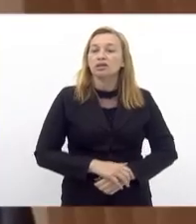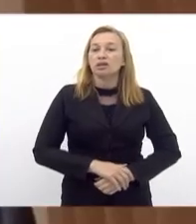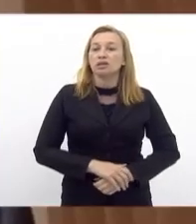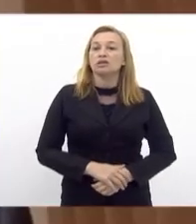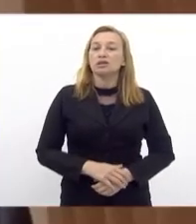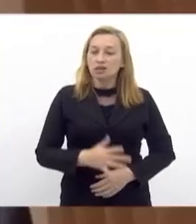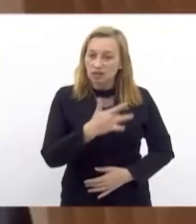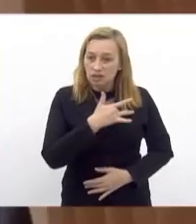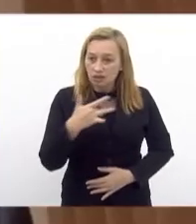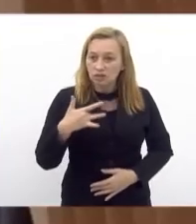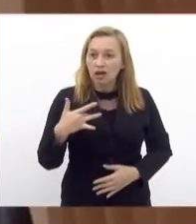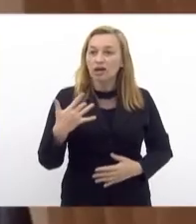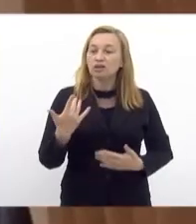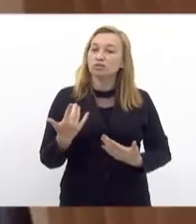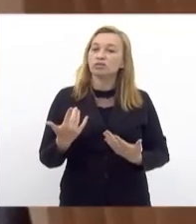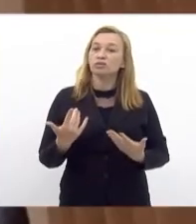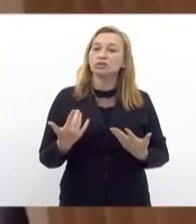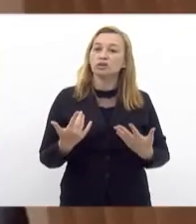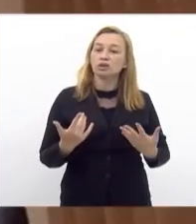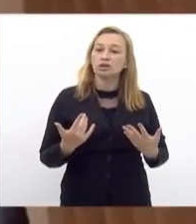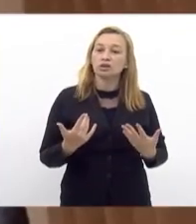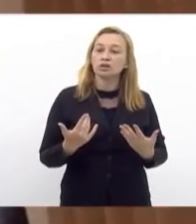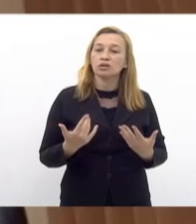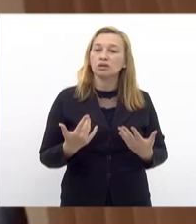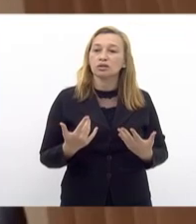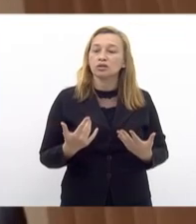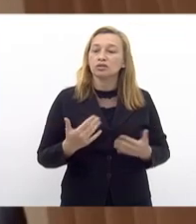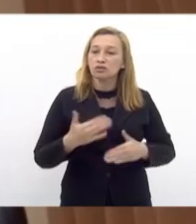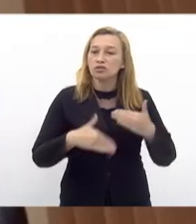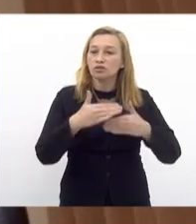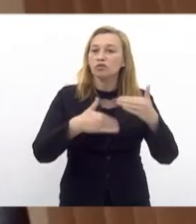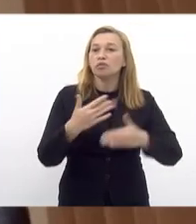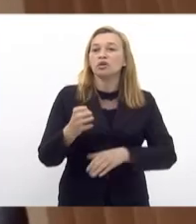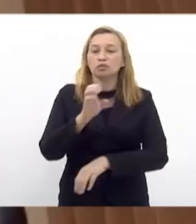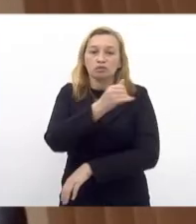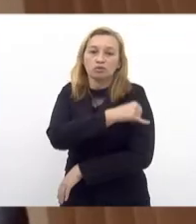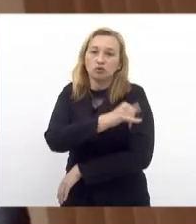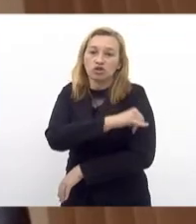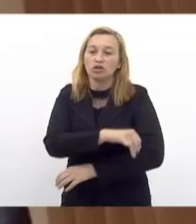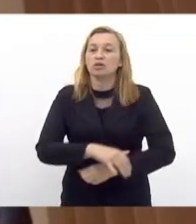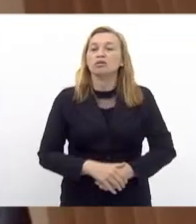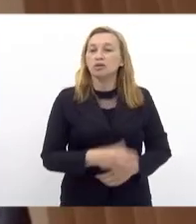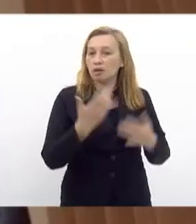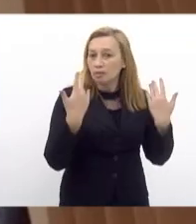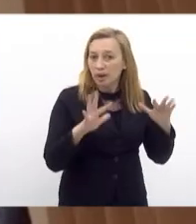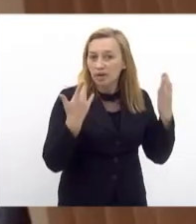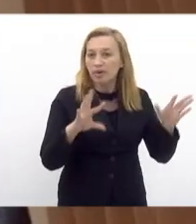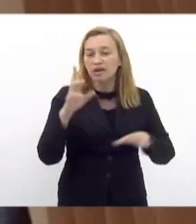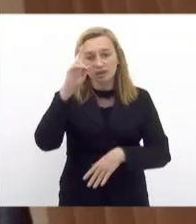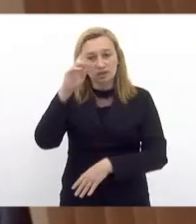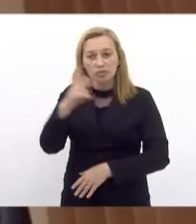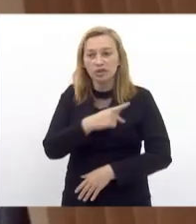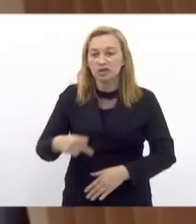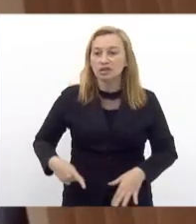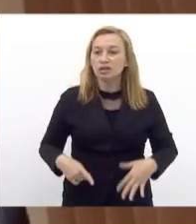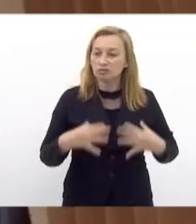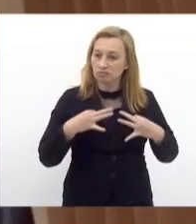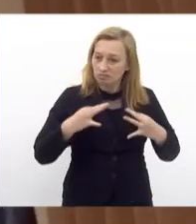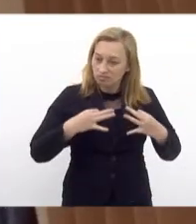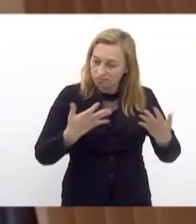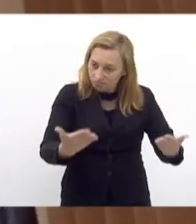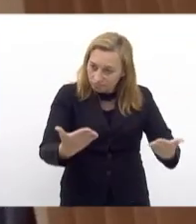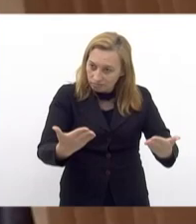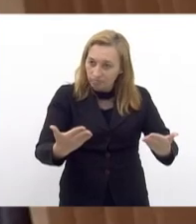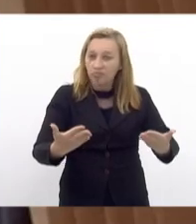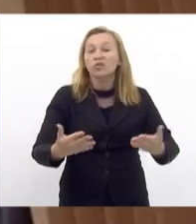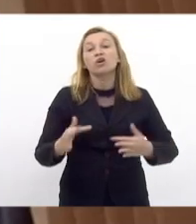seja saudável na disputa aqui, no arranjo da malha aérea do Rio de Janeiro. Então, presidente, parabéns pela iniciativa e colocar à disposição aqui